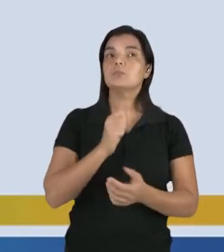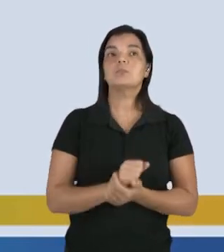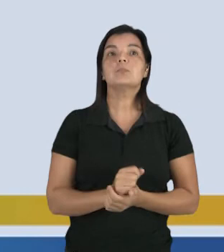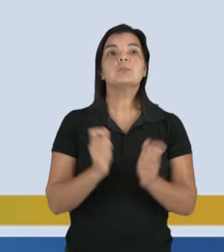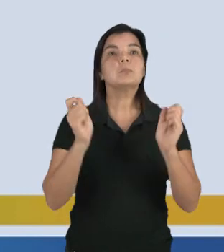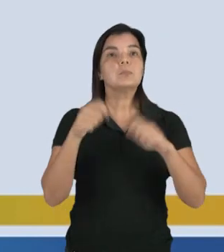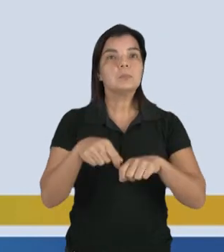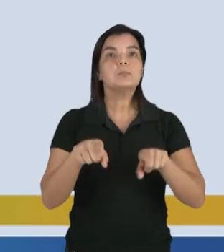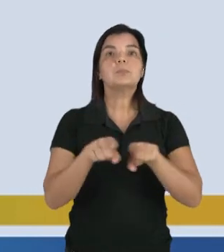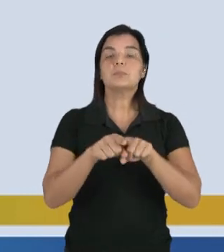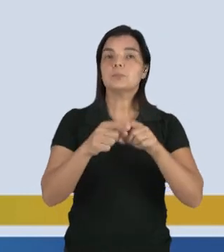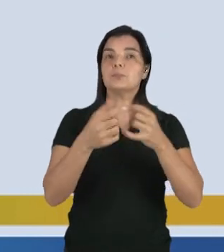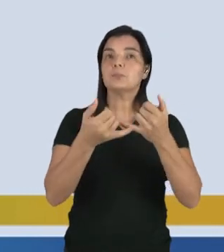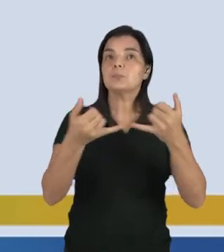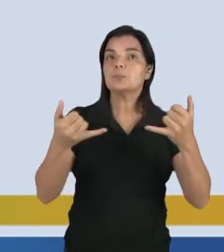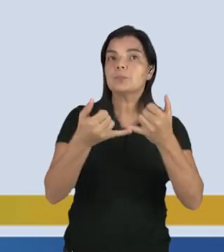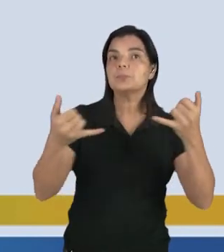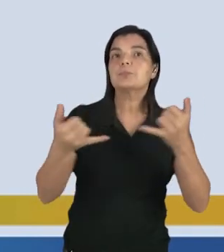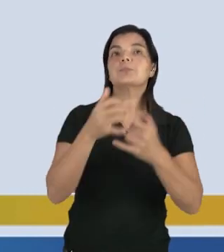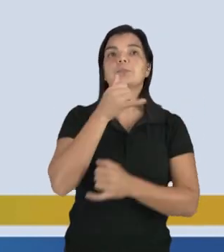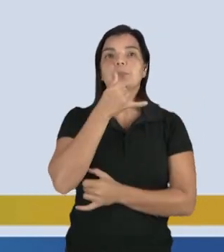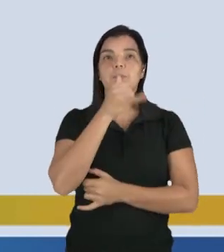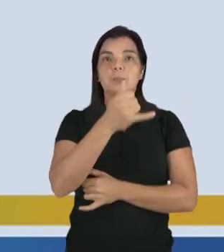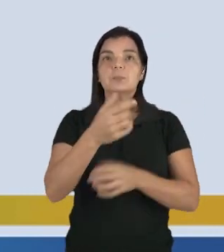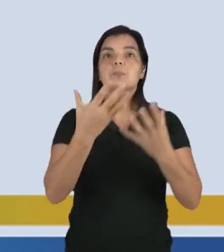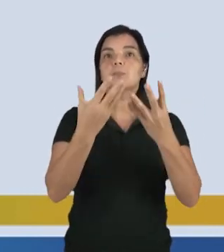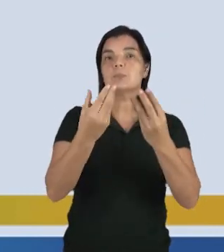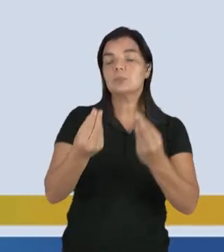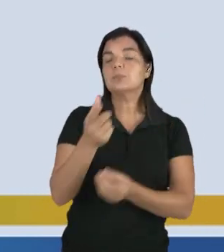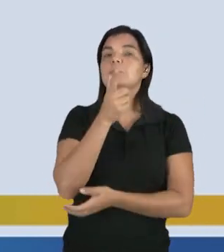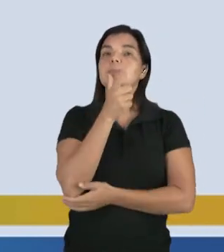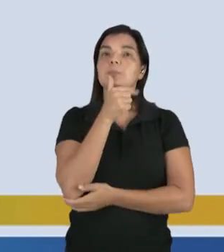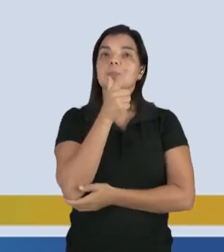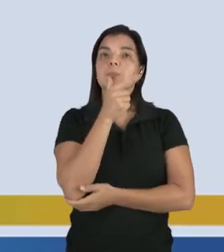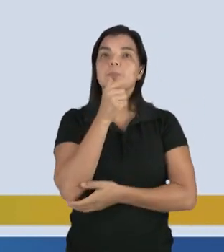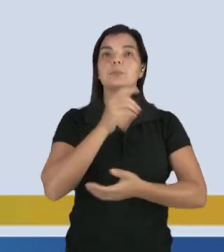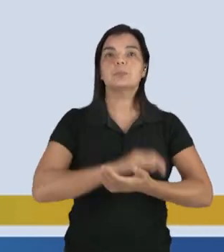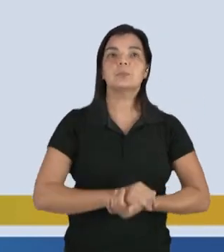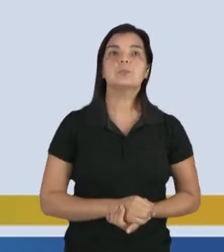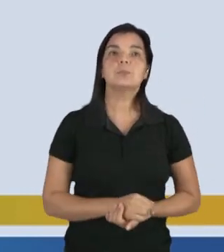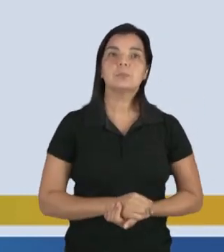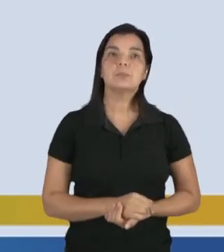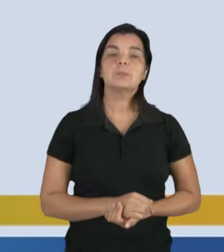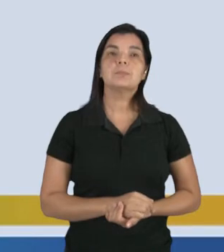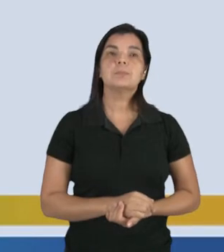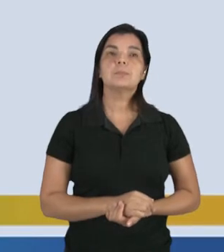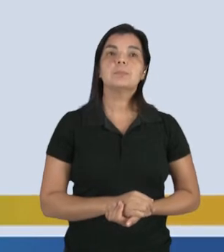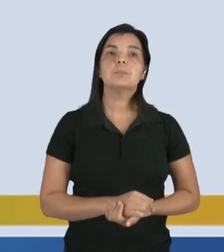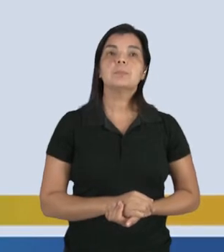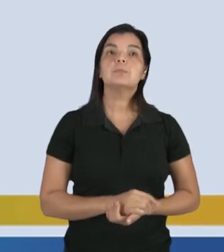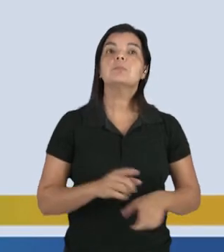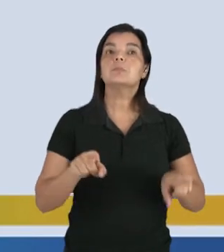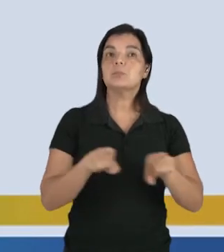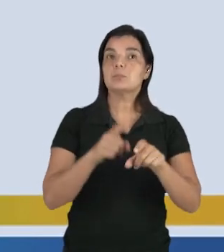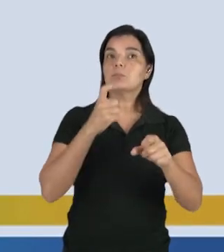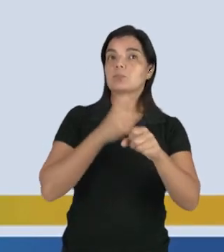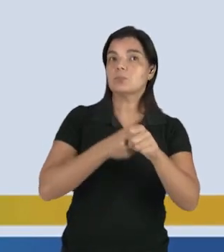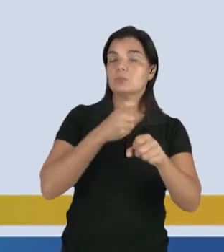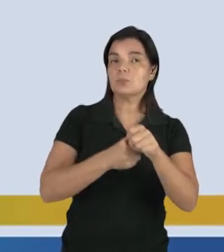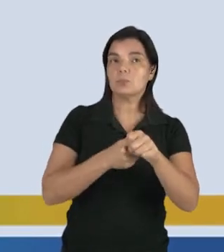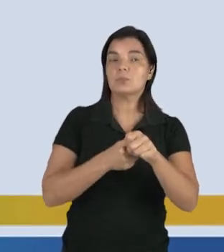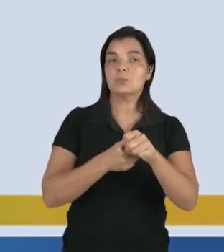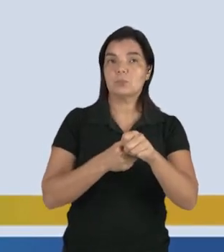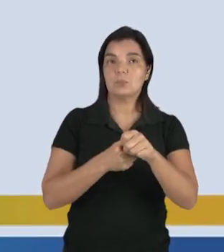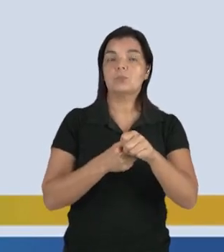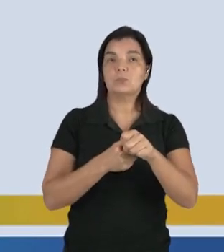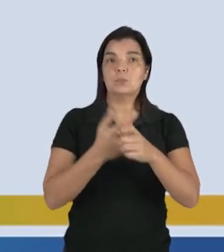possuem. São capazes de conduzir corrente elétrica quando dissolvidos em meio aquoso. Aspectos